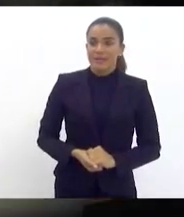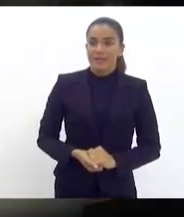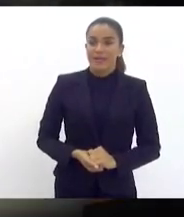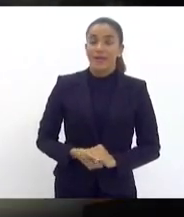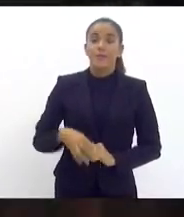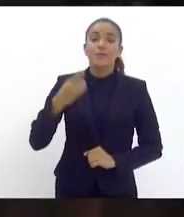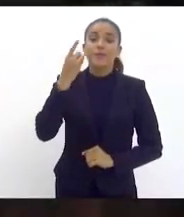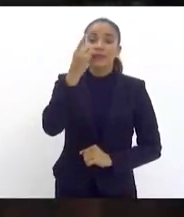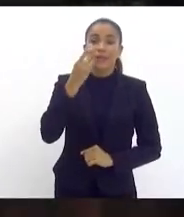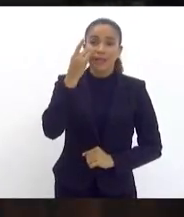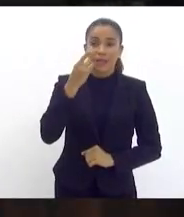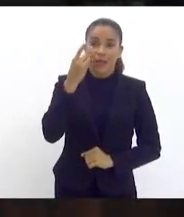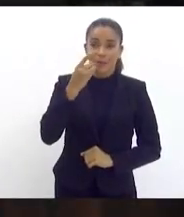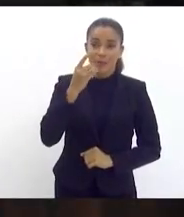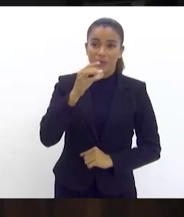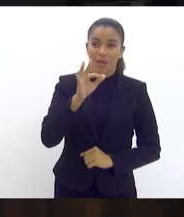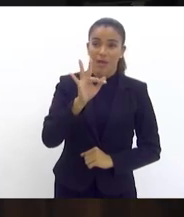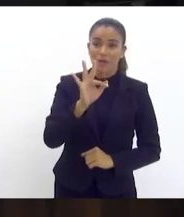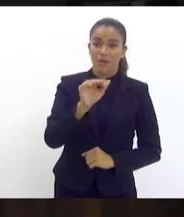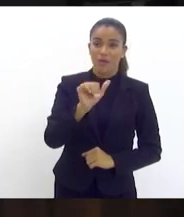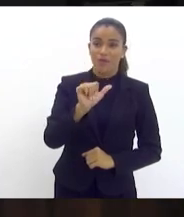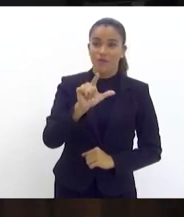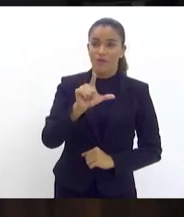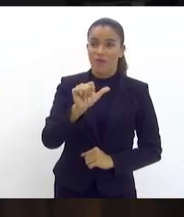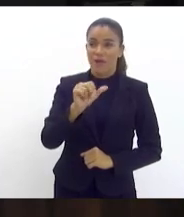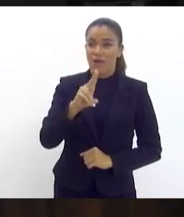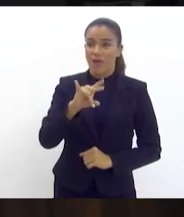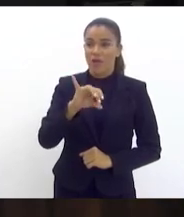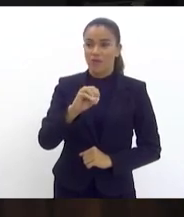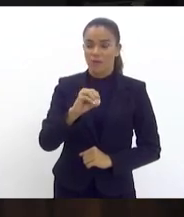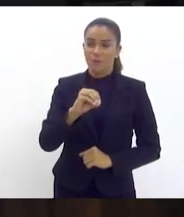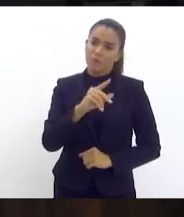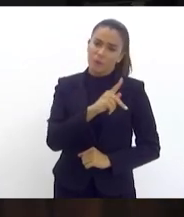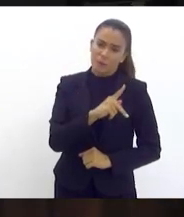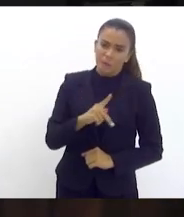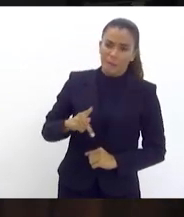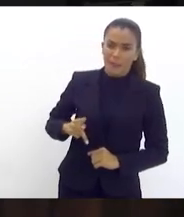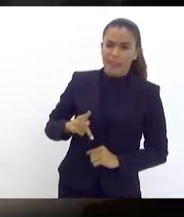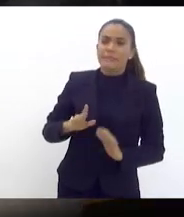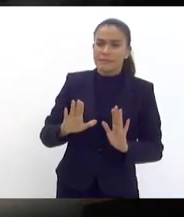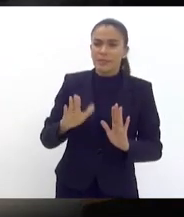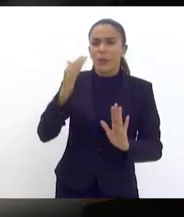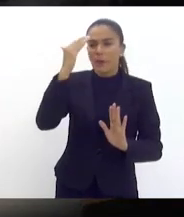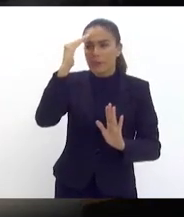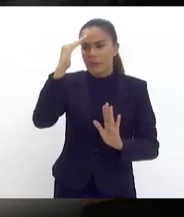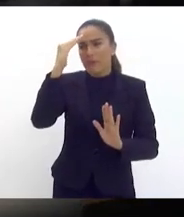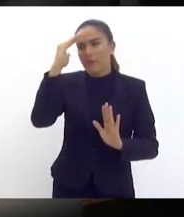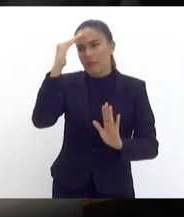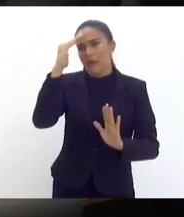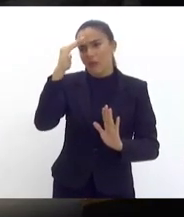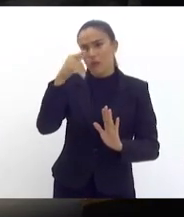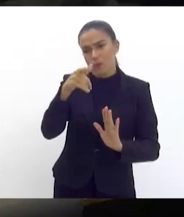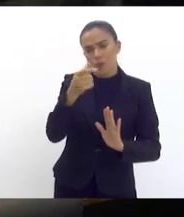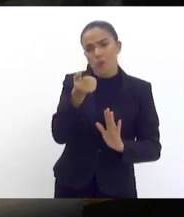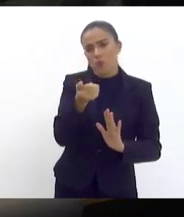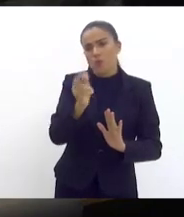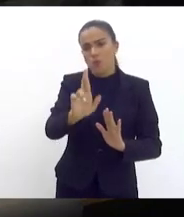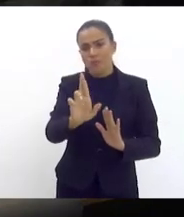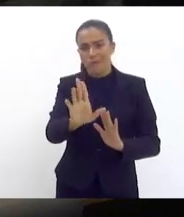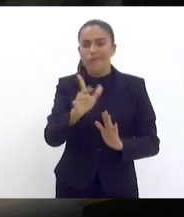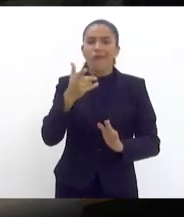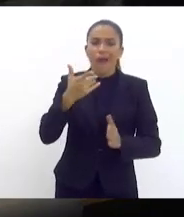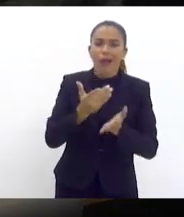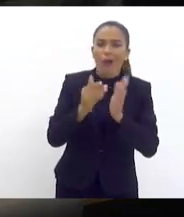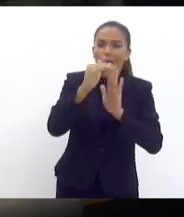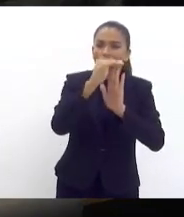Deputado Flávio, depois Dani está escrita. Presidente, entendo que talvez Vossa Excelência já tenha ordenado o debate,